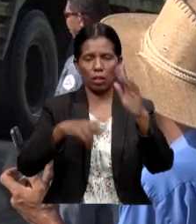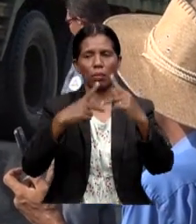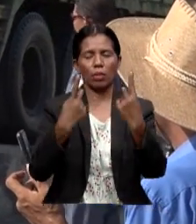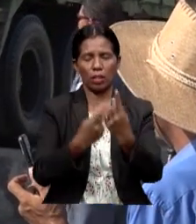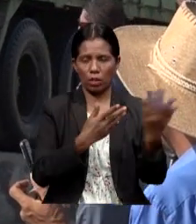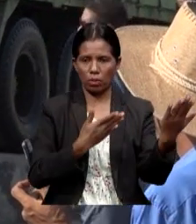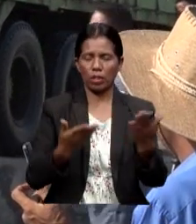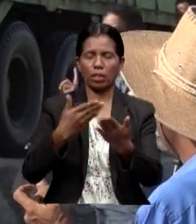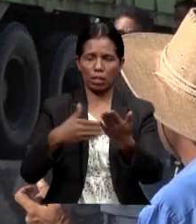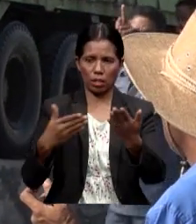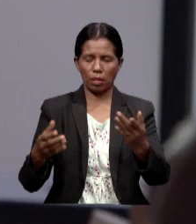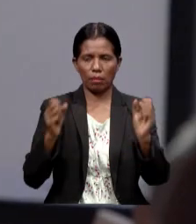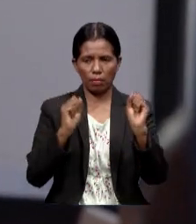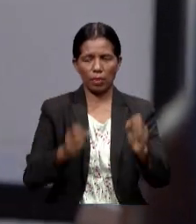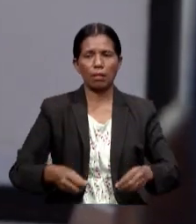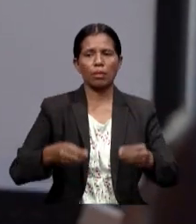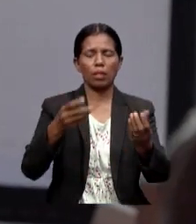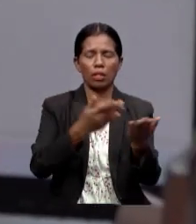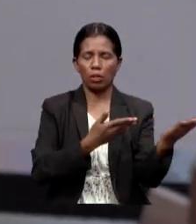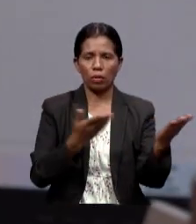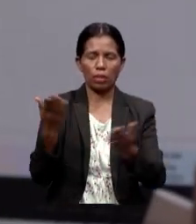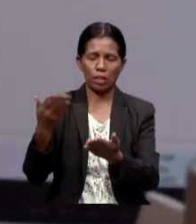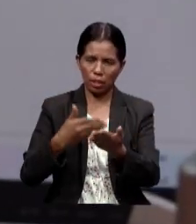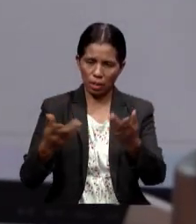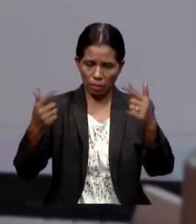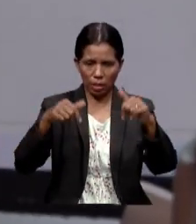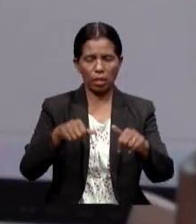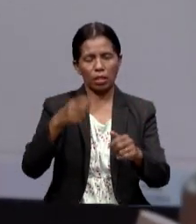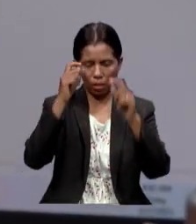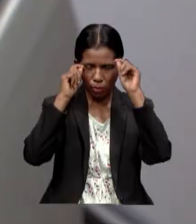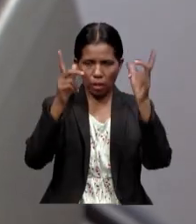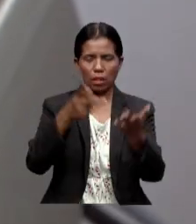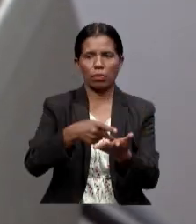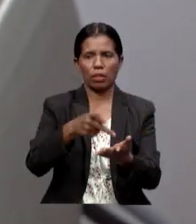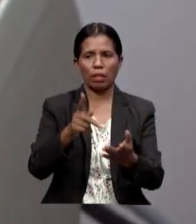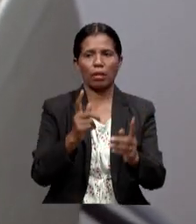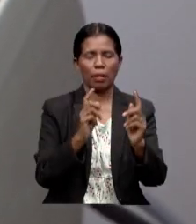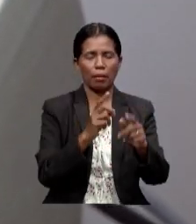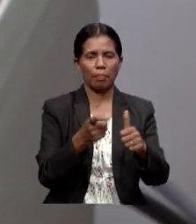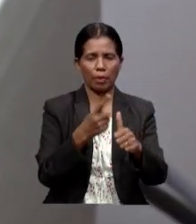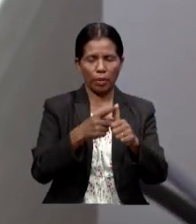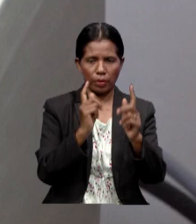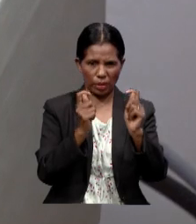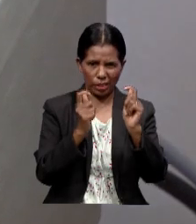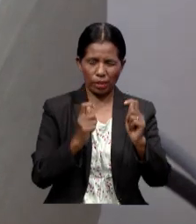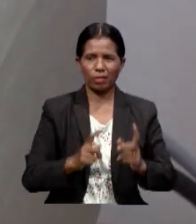nu nebe le aplika tarefa baing hira lori sasan tama mai Timor Leste. Antam primeiro teste ne liliu